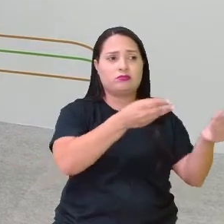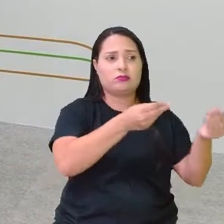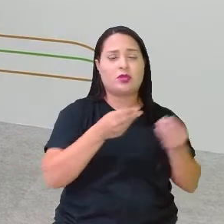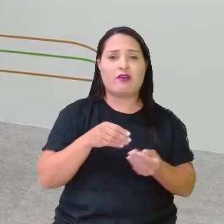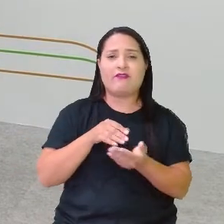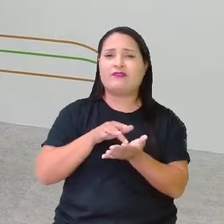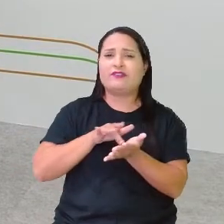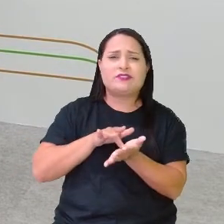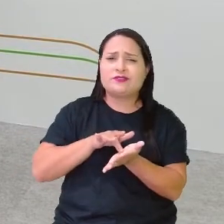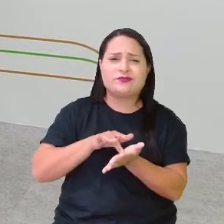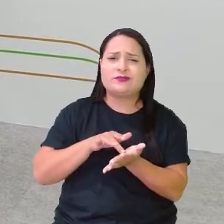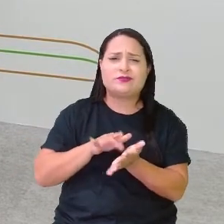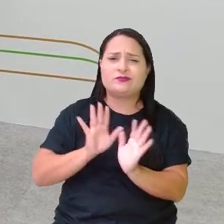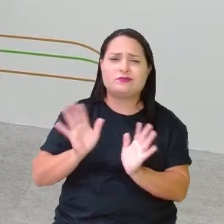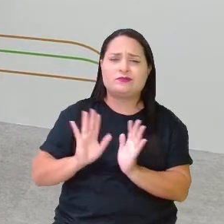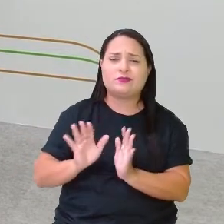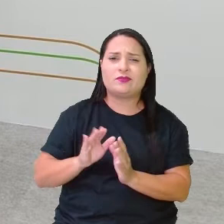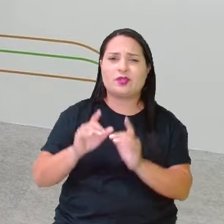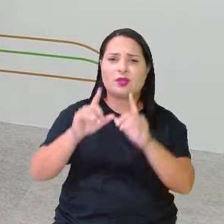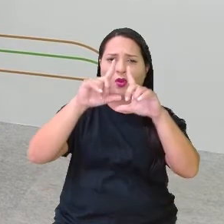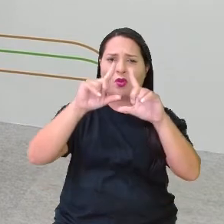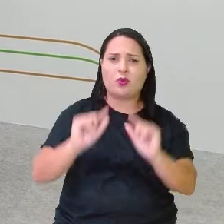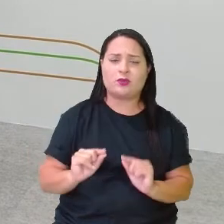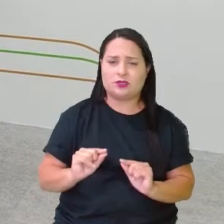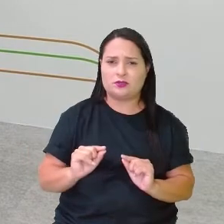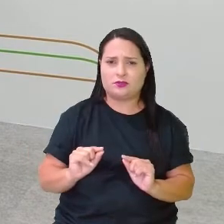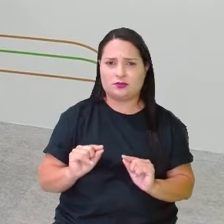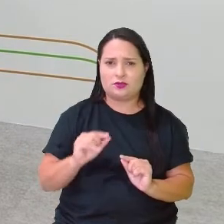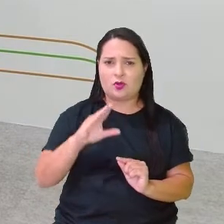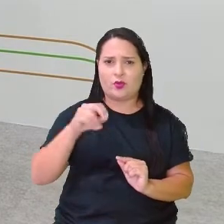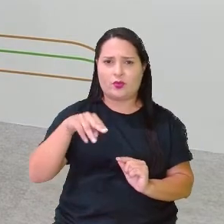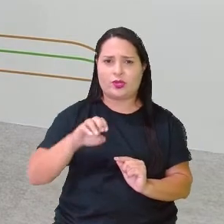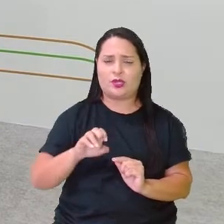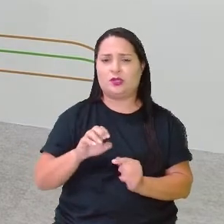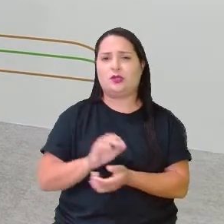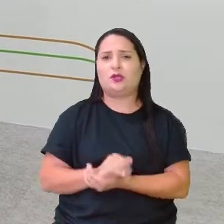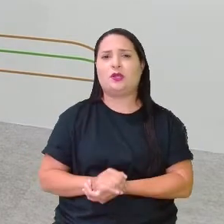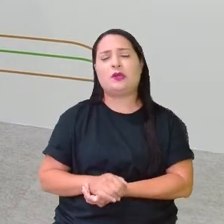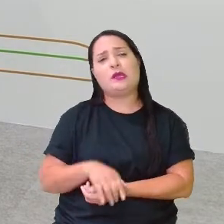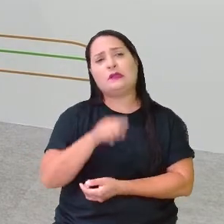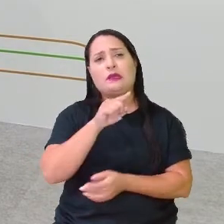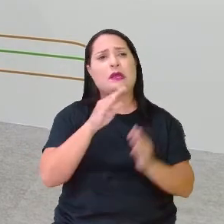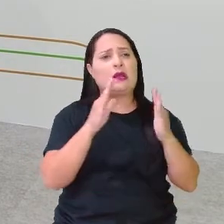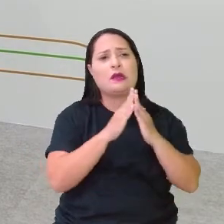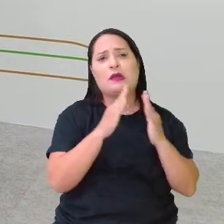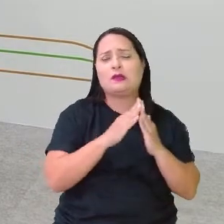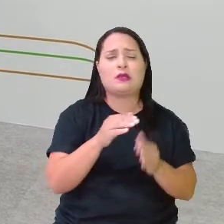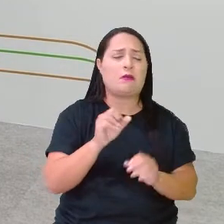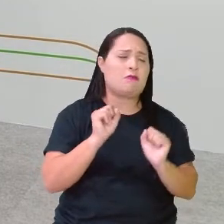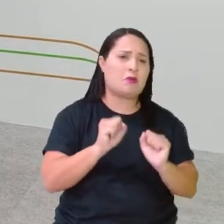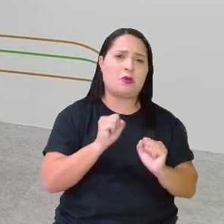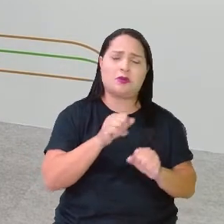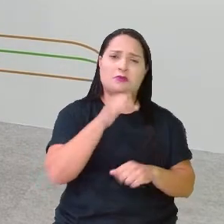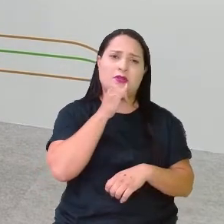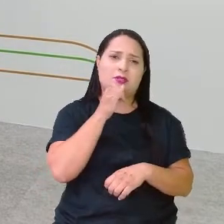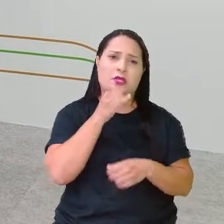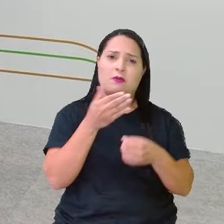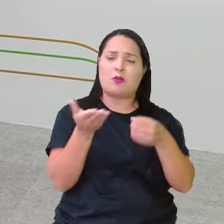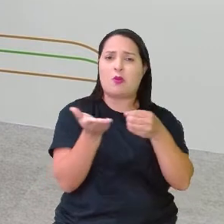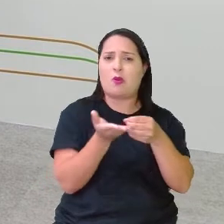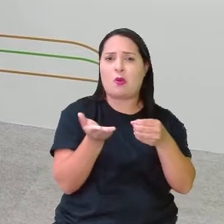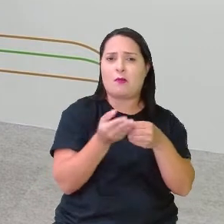fingir que é o cone. Então, aí na sua casa você pode pegar copos descartáveis, né, copos de plástico, na